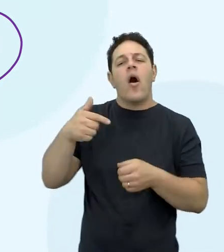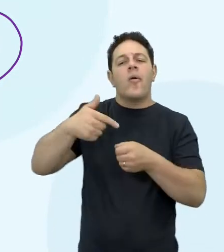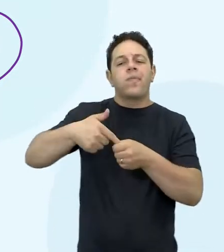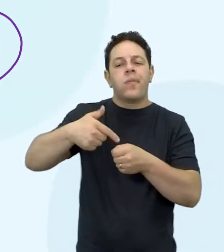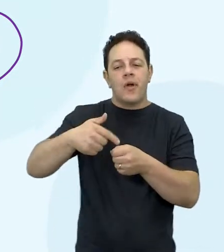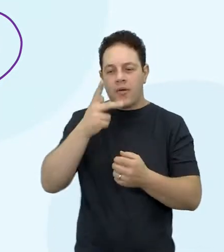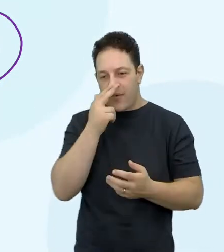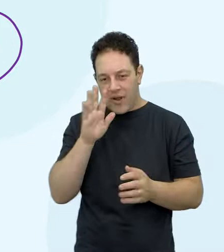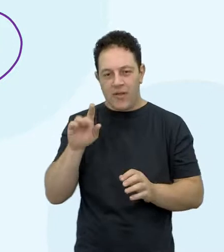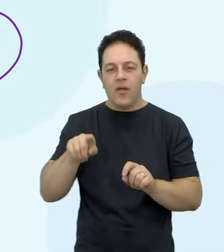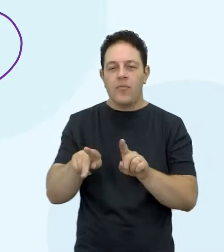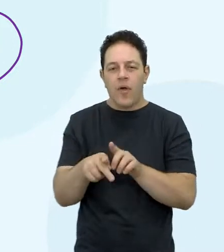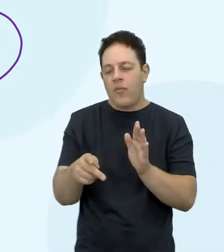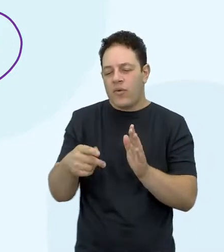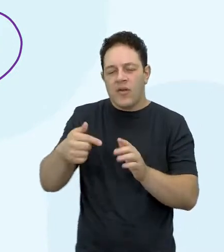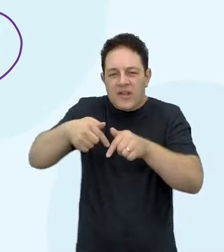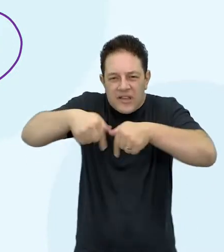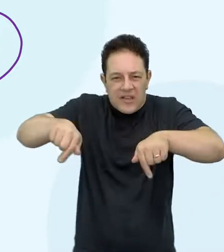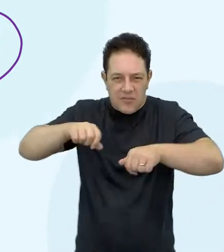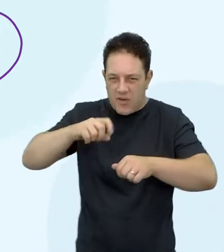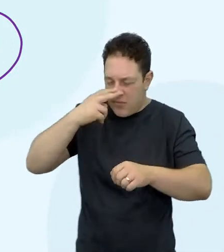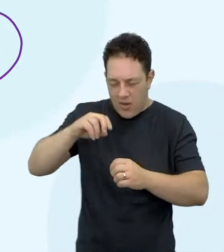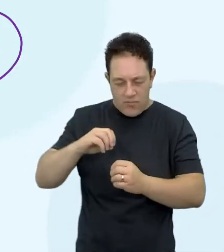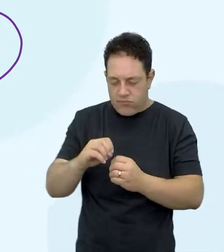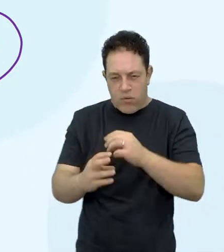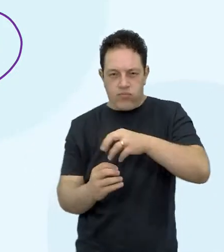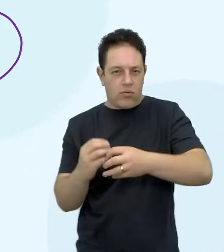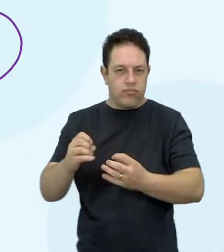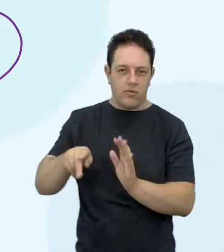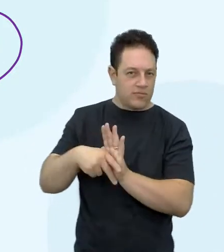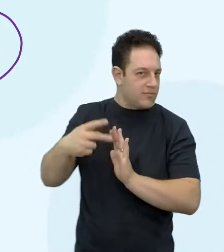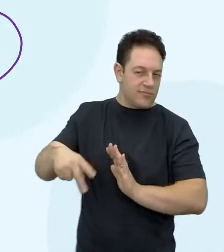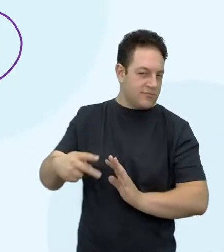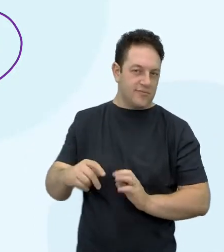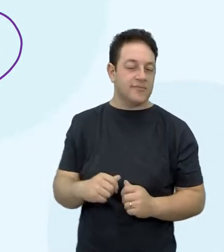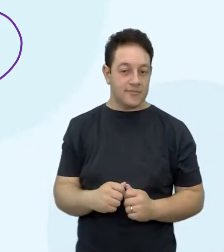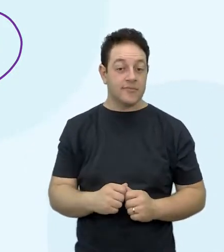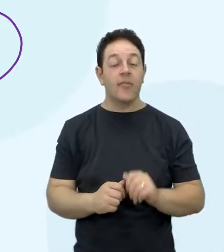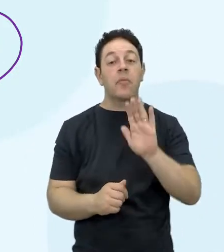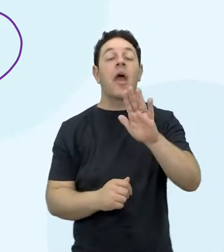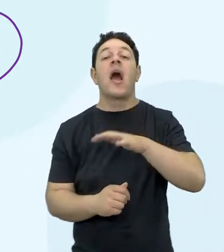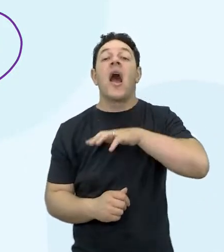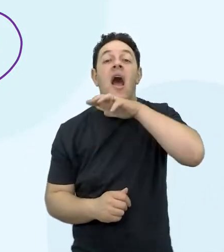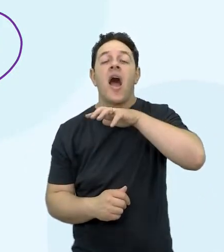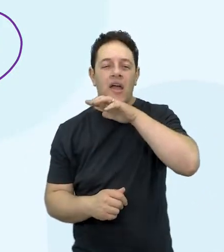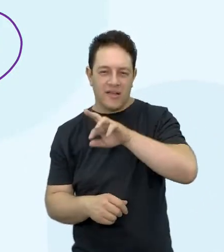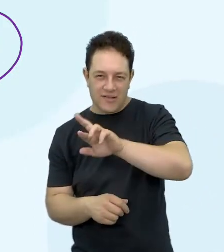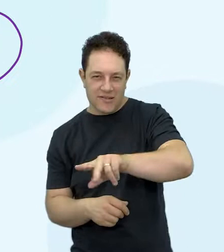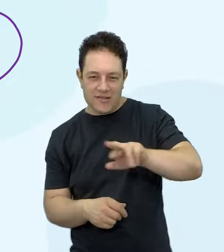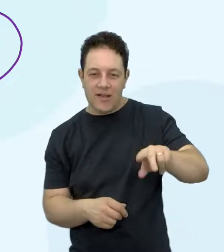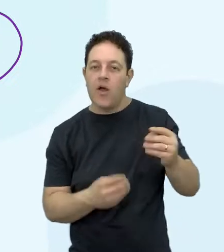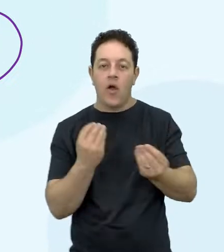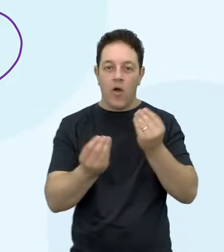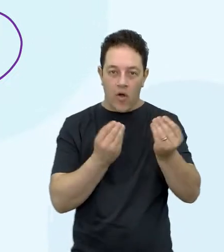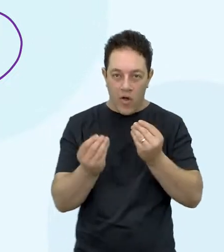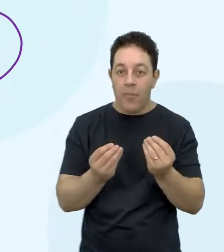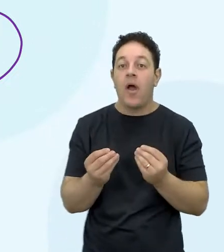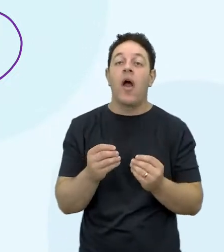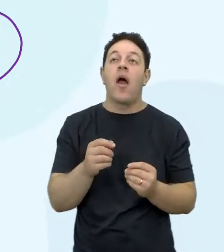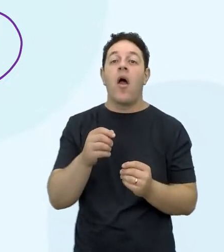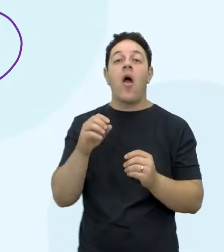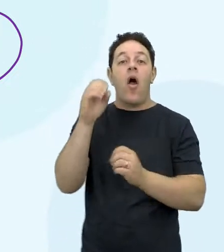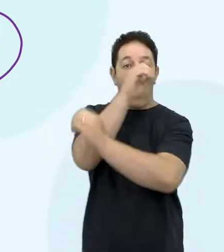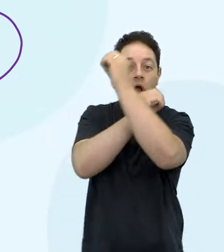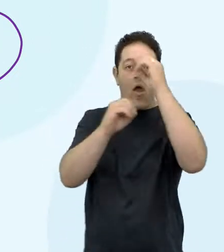é uma reação química. Todas essas coisas são reações químicas. Mas os animais retiram o oxigênio da